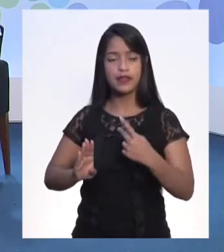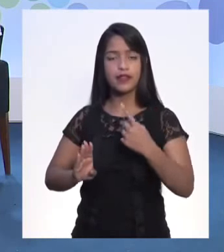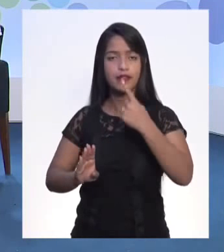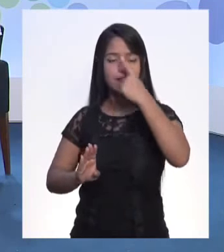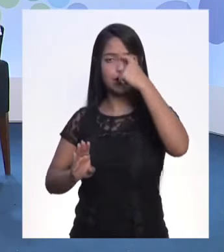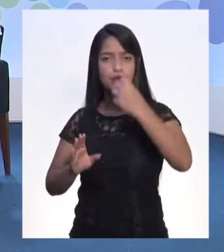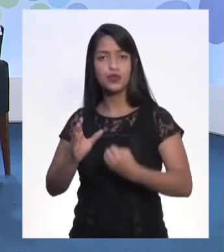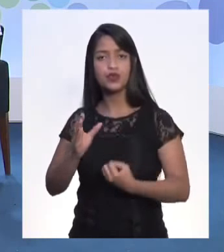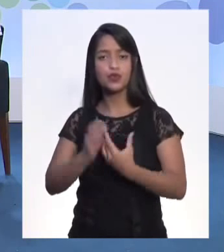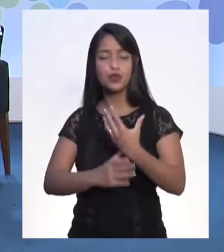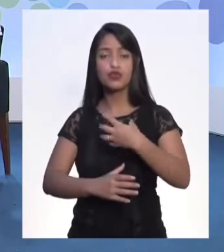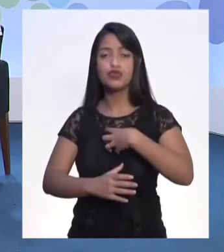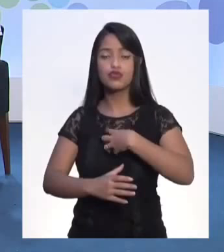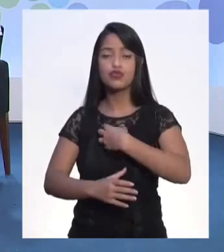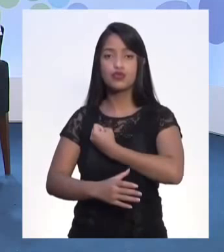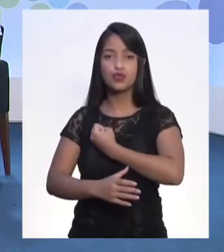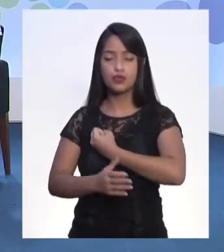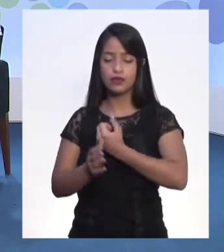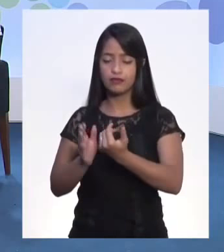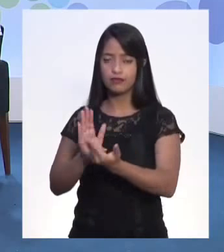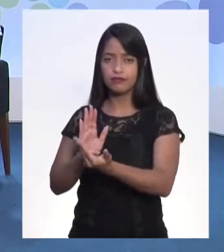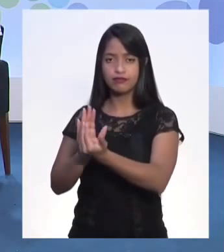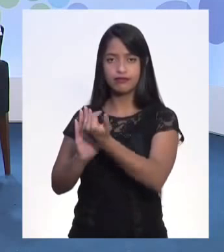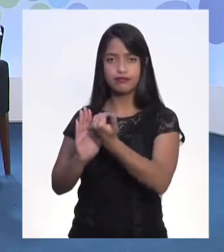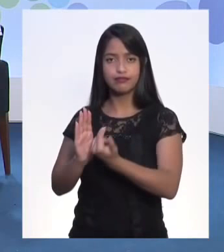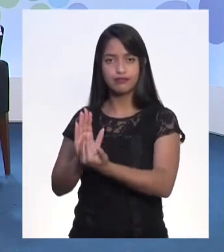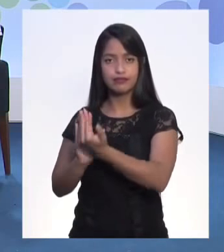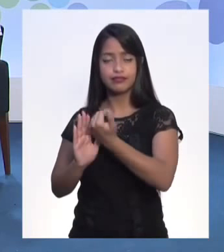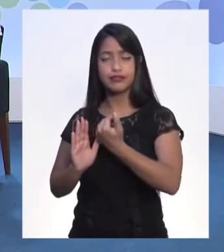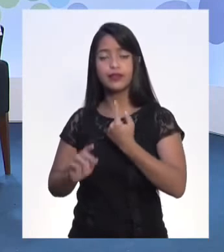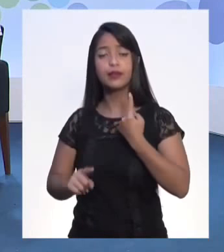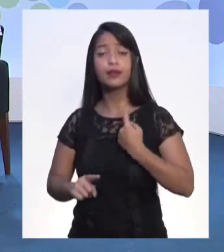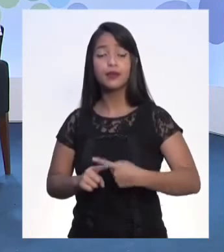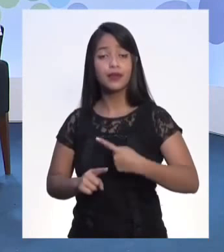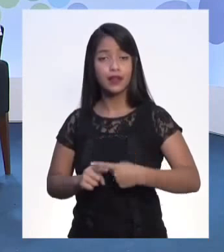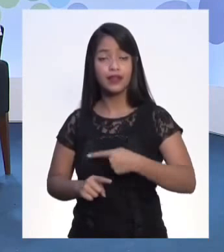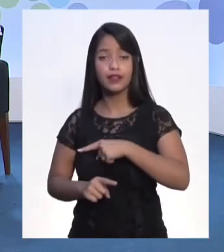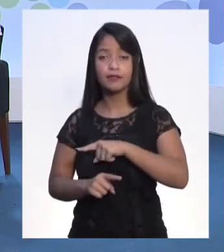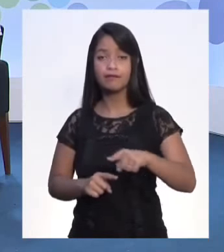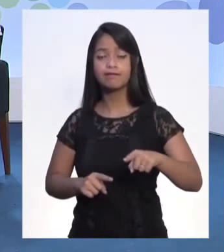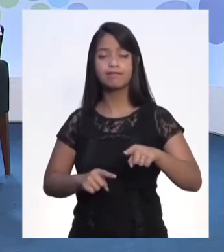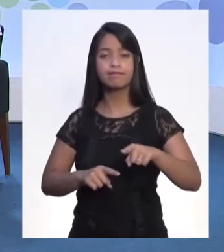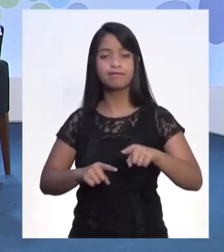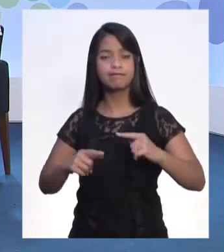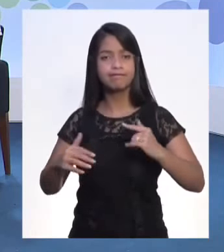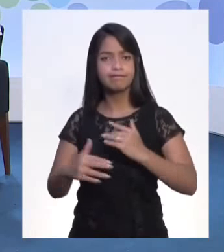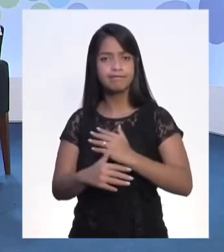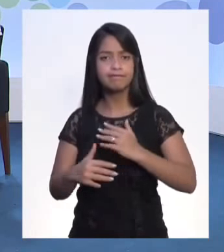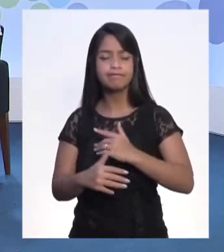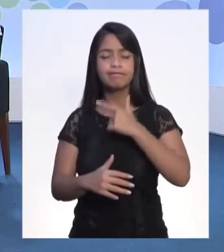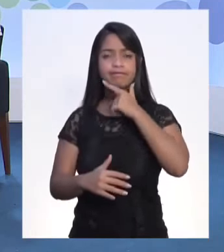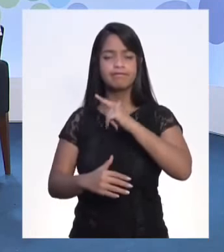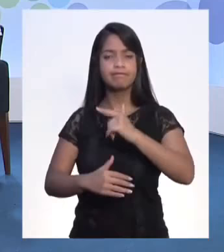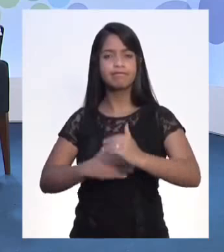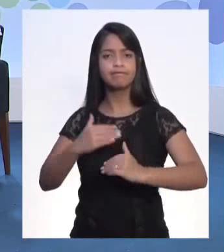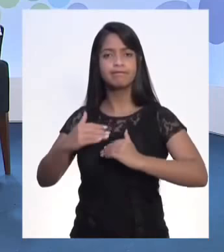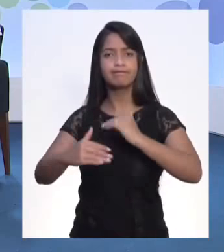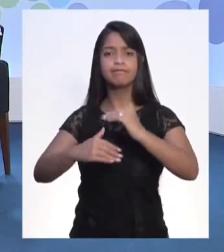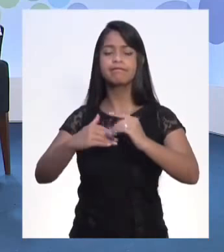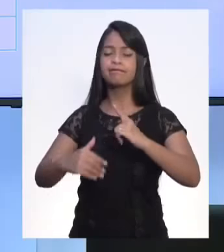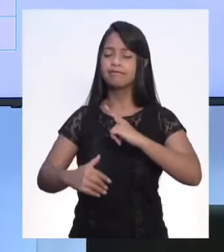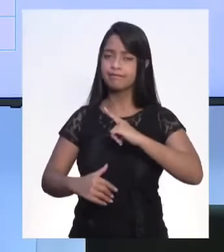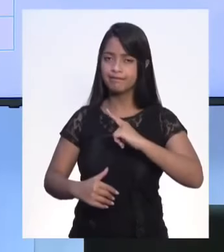numeração justamente por conta dessa dessa civilização absolutamente contemporânea para os tempos